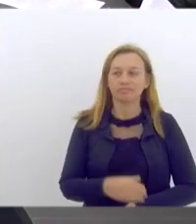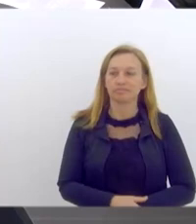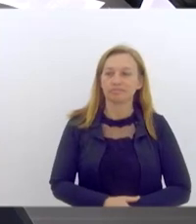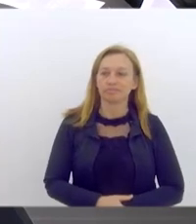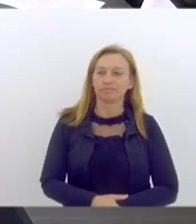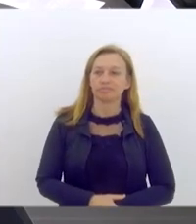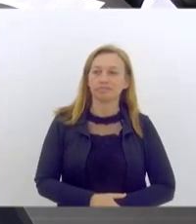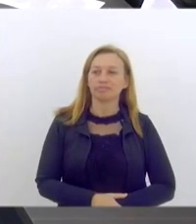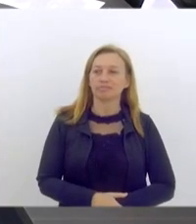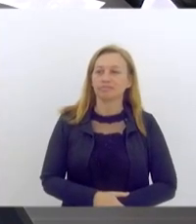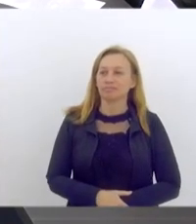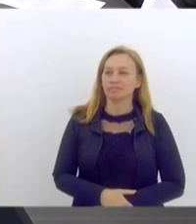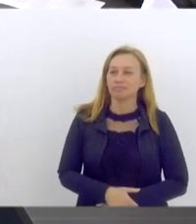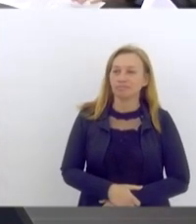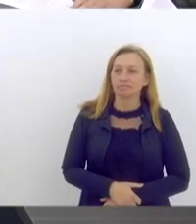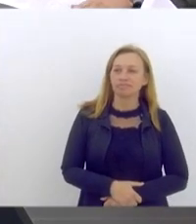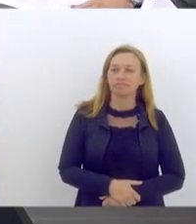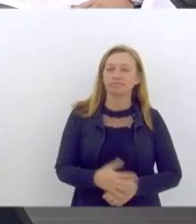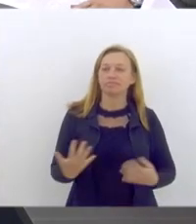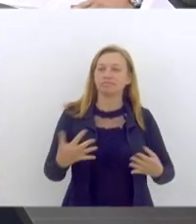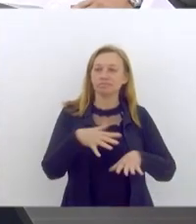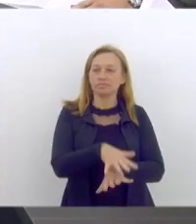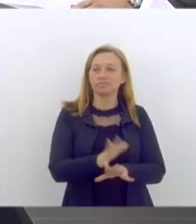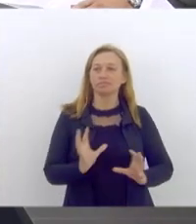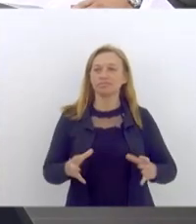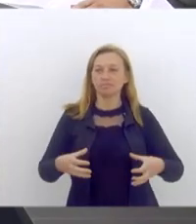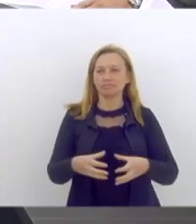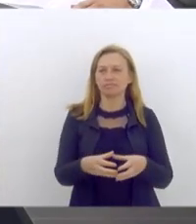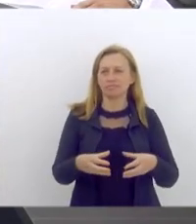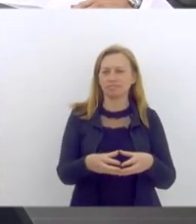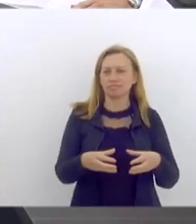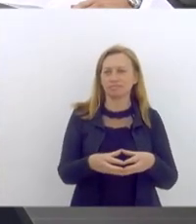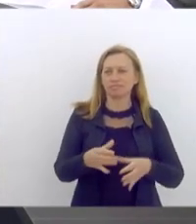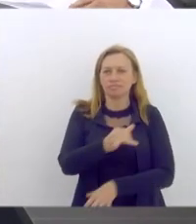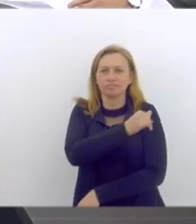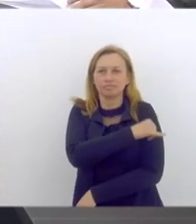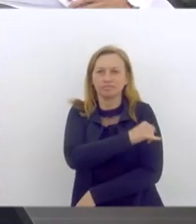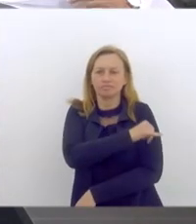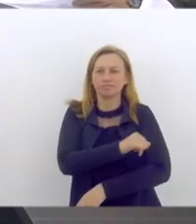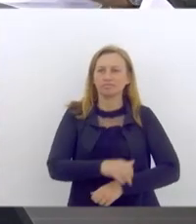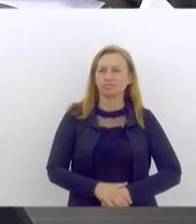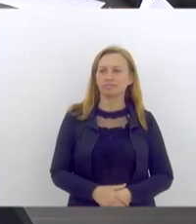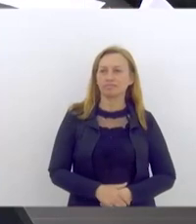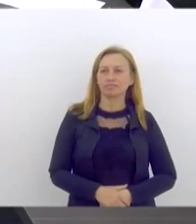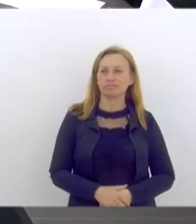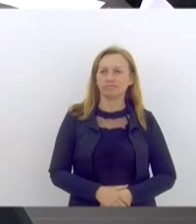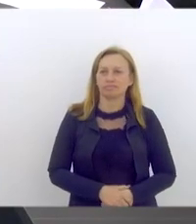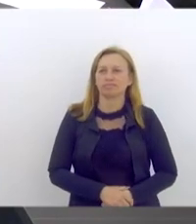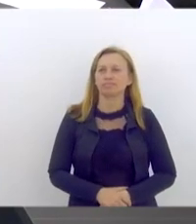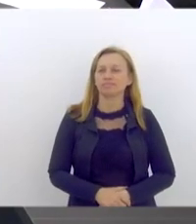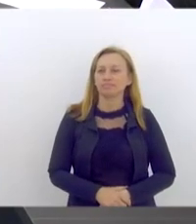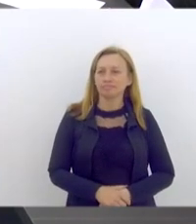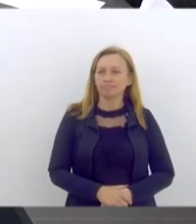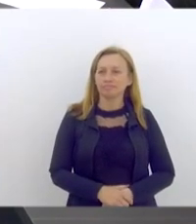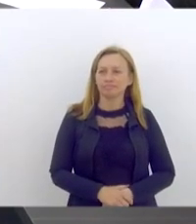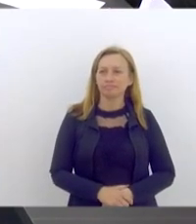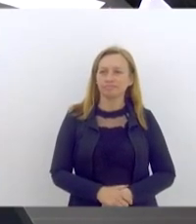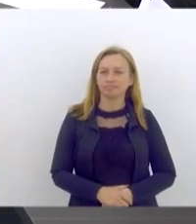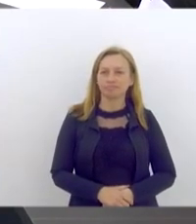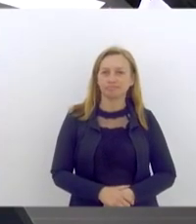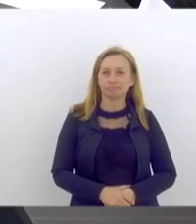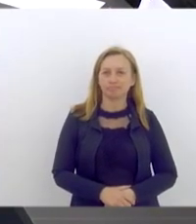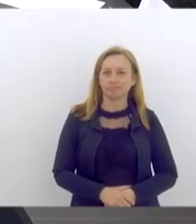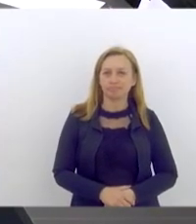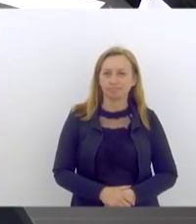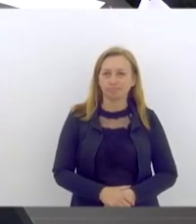número 2 a inclusão de cooperativas como atriz no Rio de Janeiro como correspondentes para o programa é aqui a